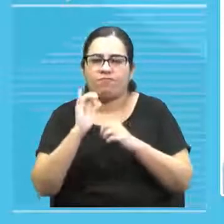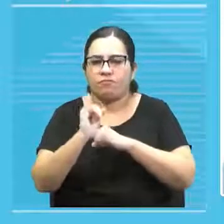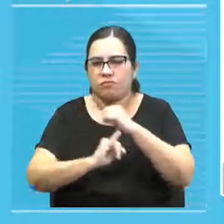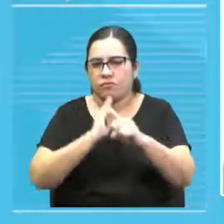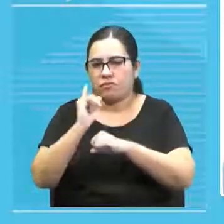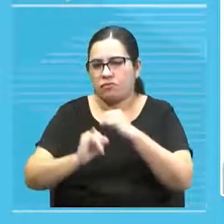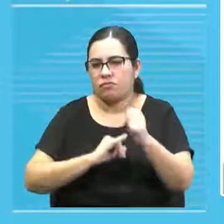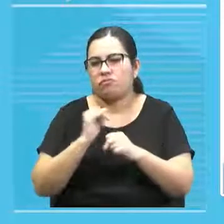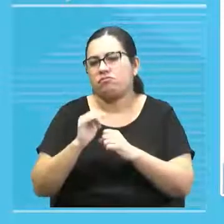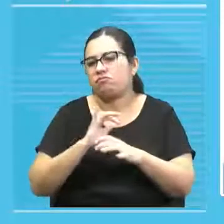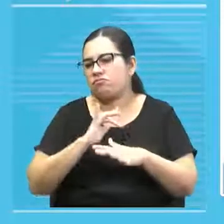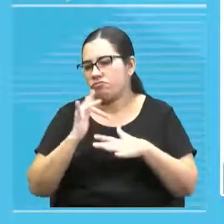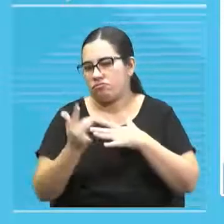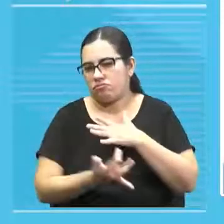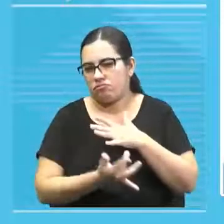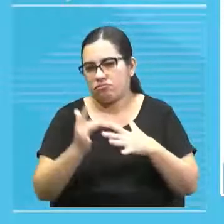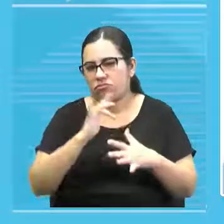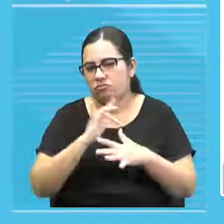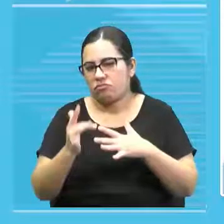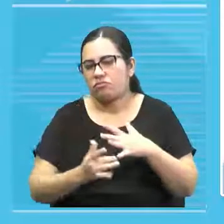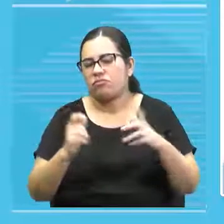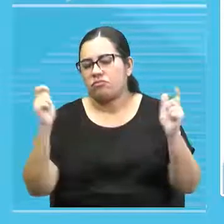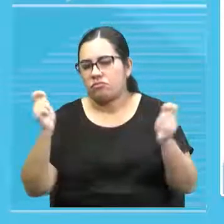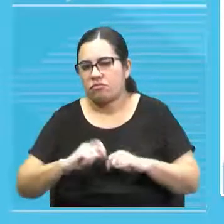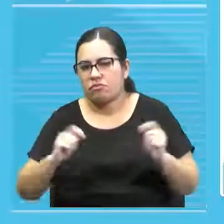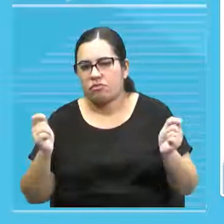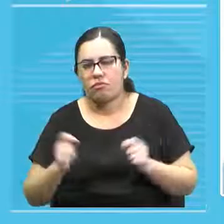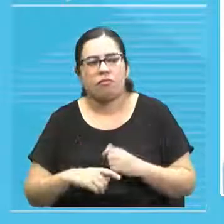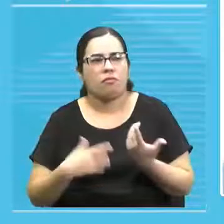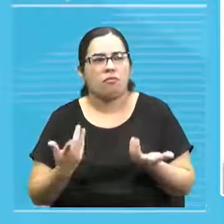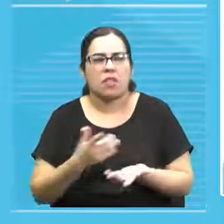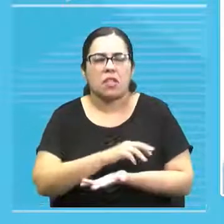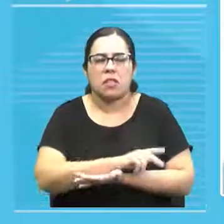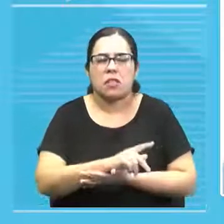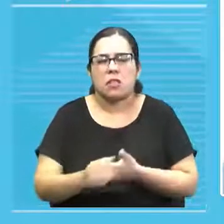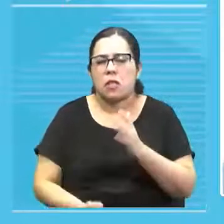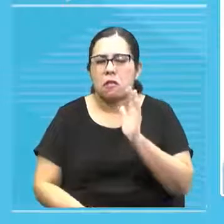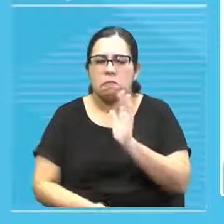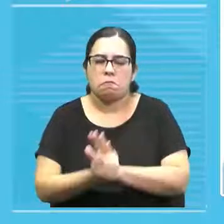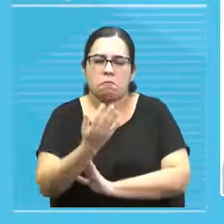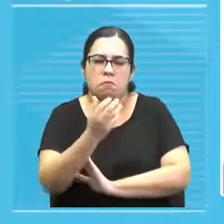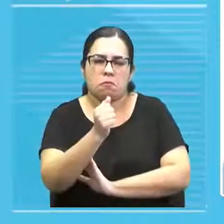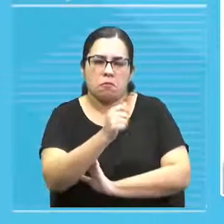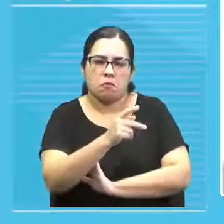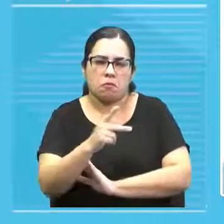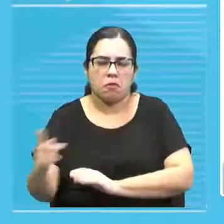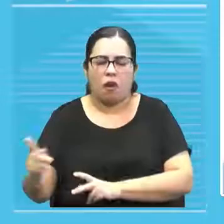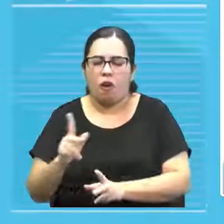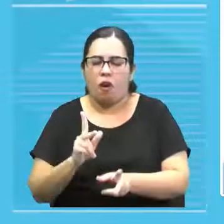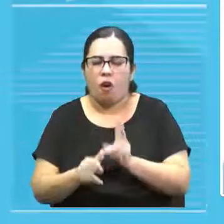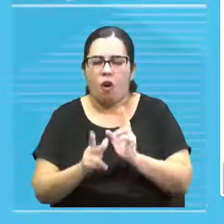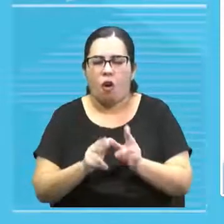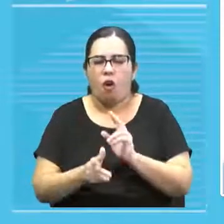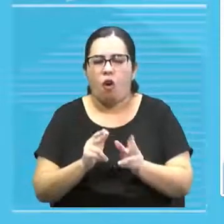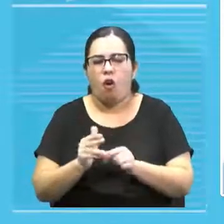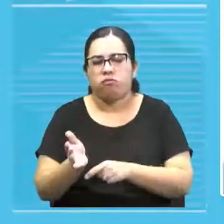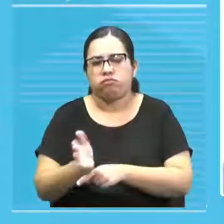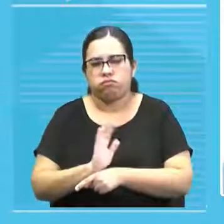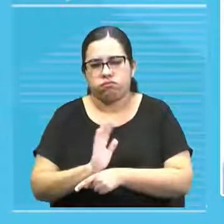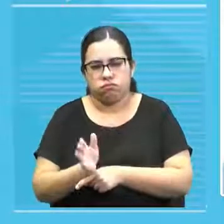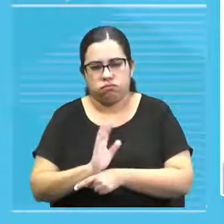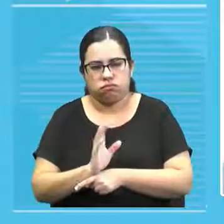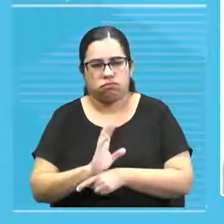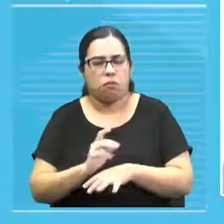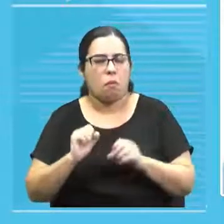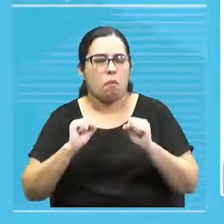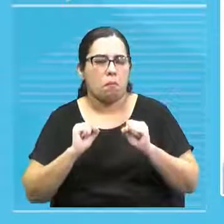nas redes sociais podem estar desenvolvendo softwares podem estar fazendo edição de vídeo podem estar